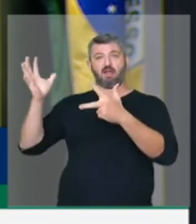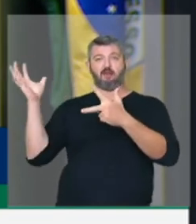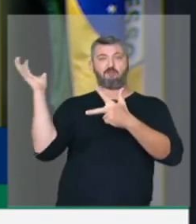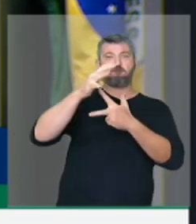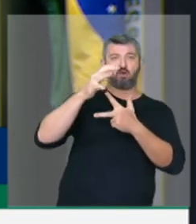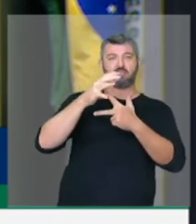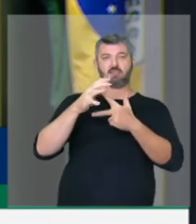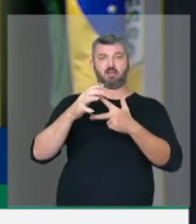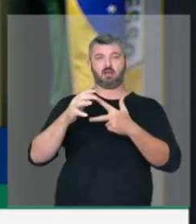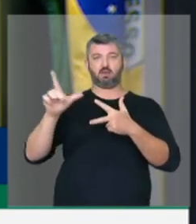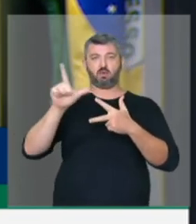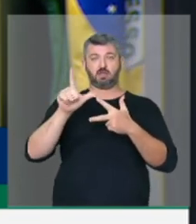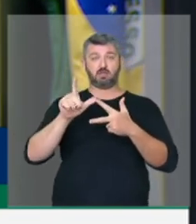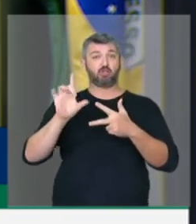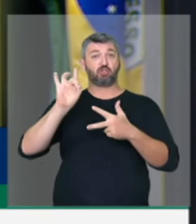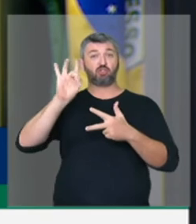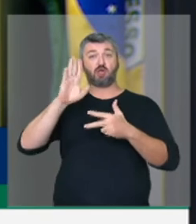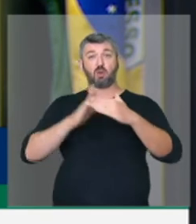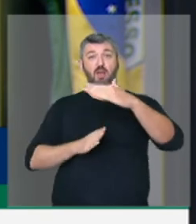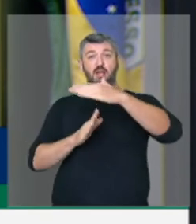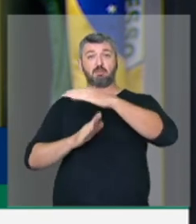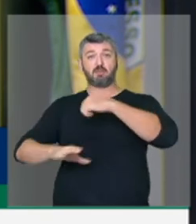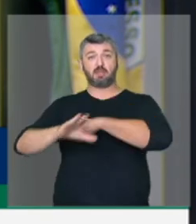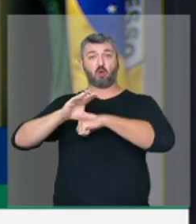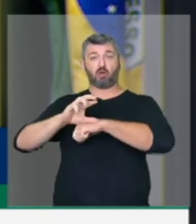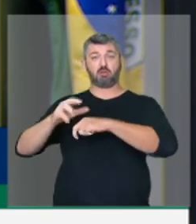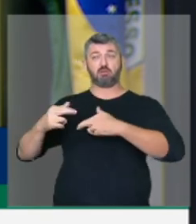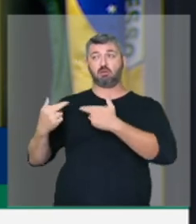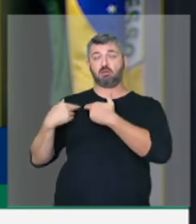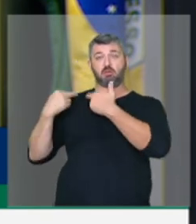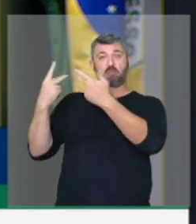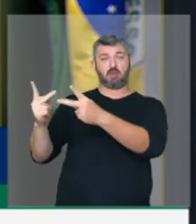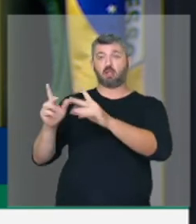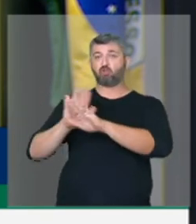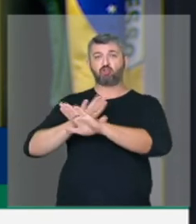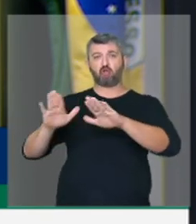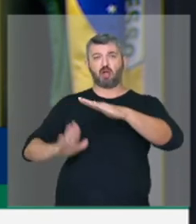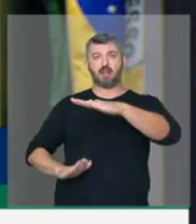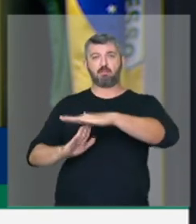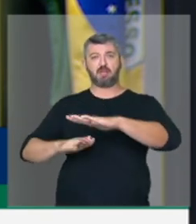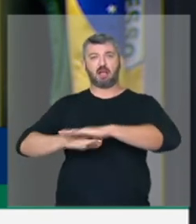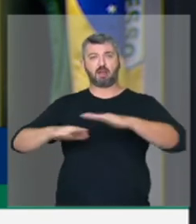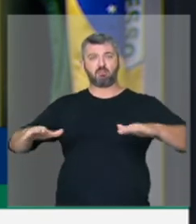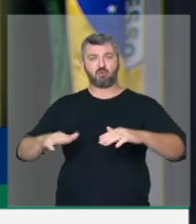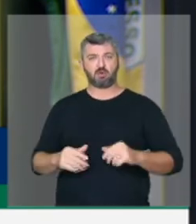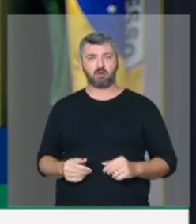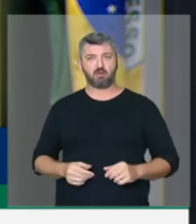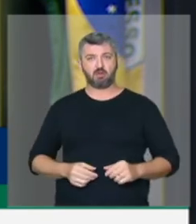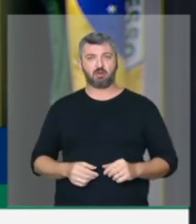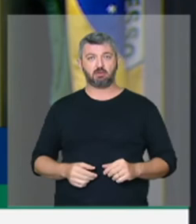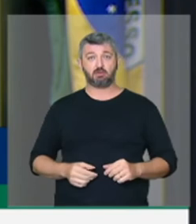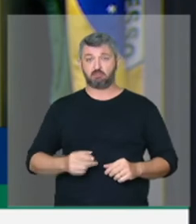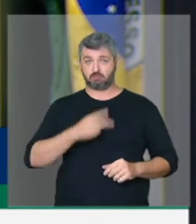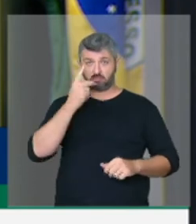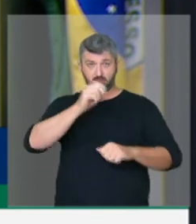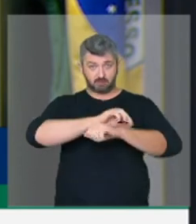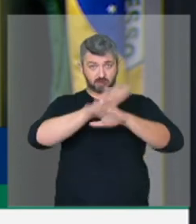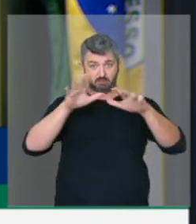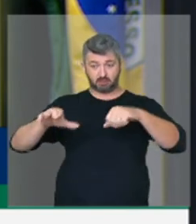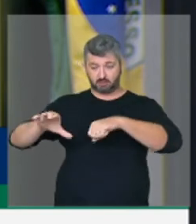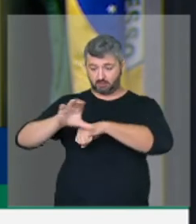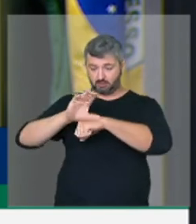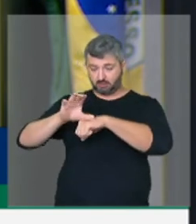além daquilo que a Constituição lhe outorga como dever de fazer. É muito clara na Constituição